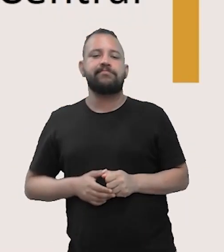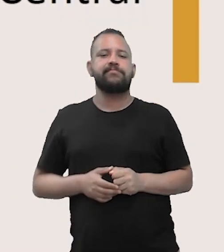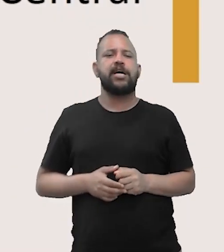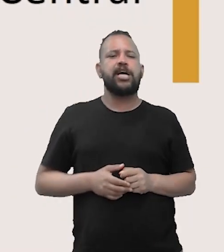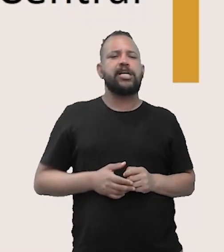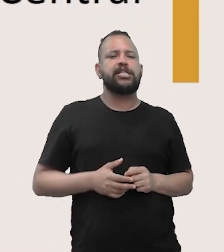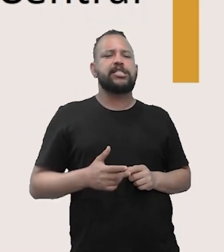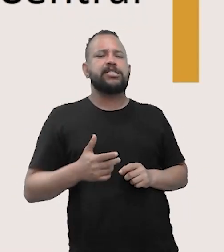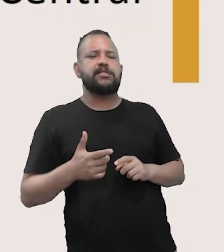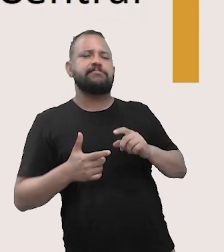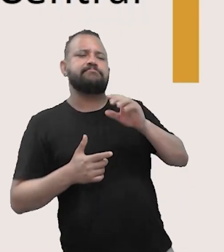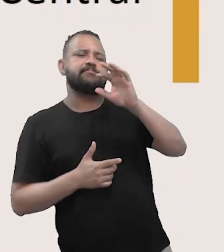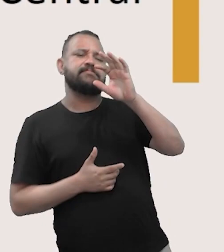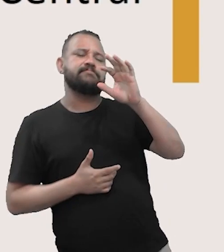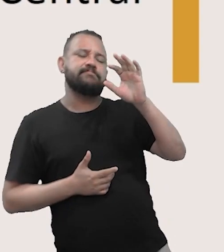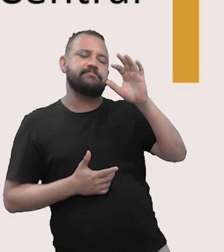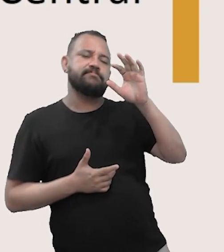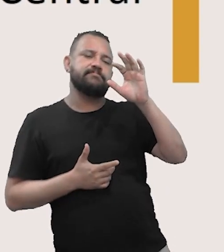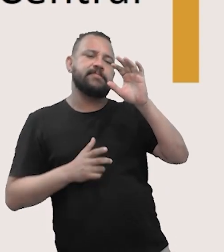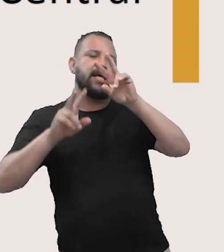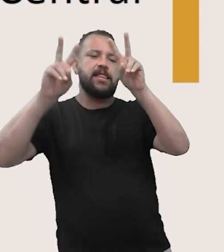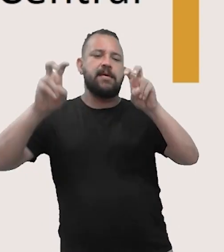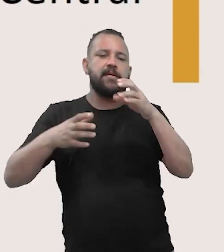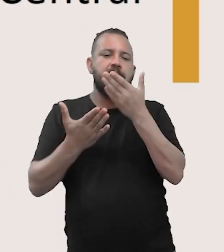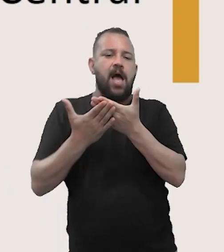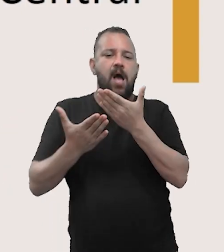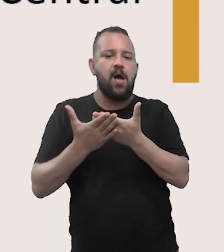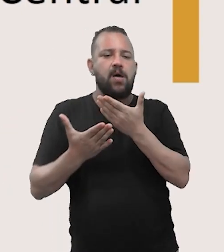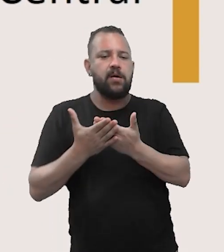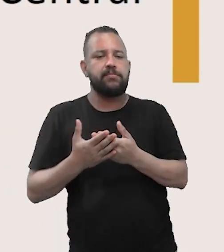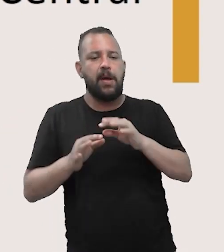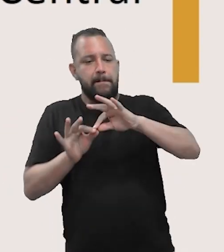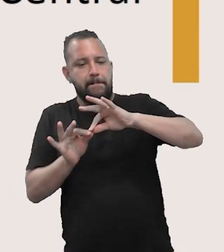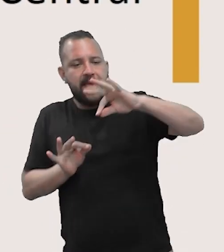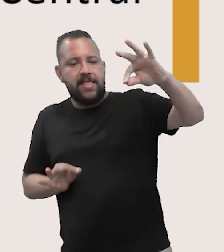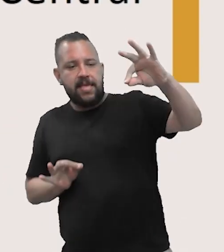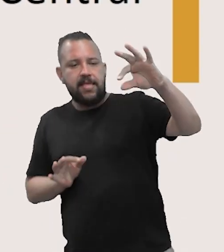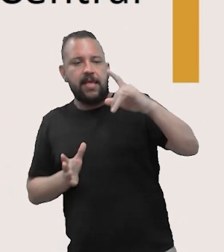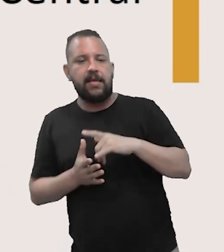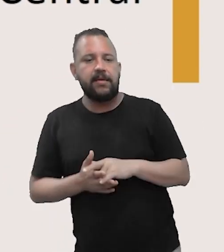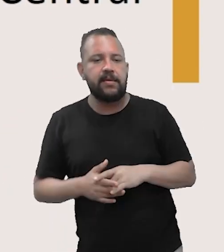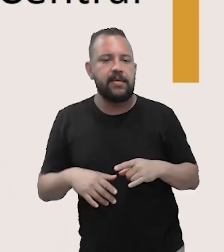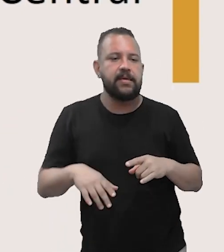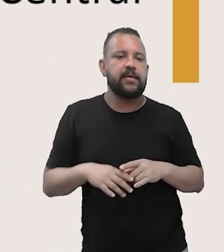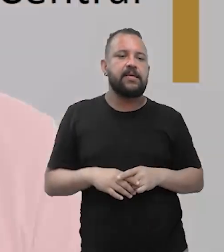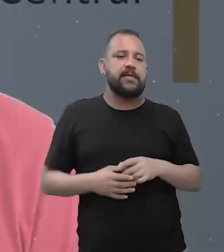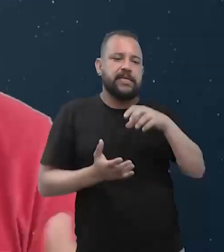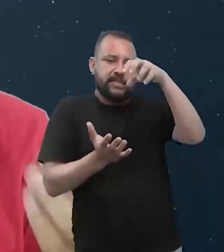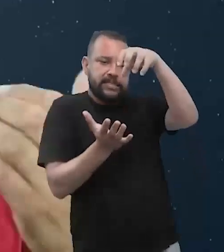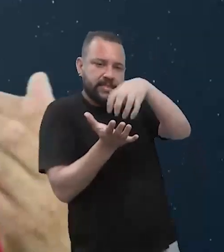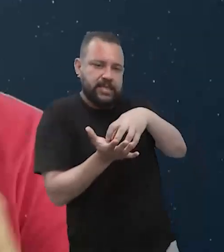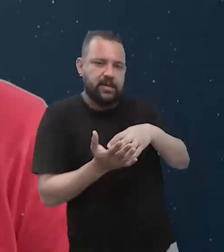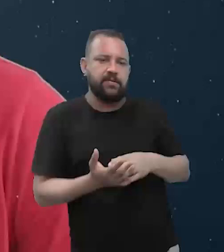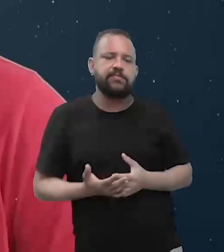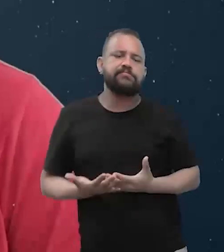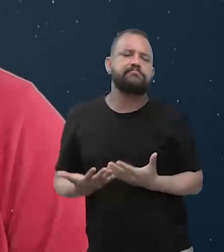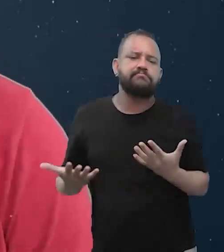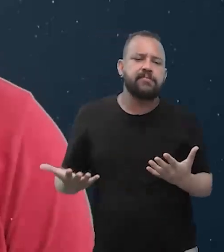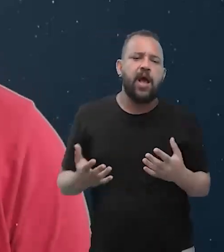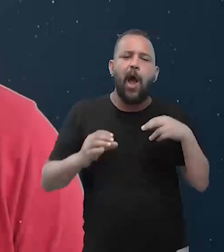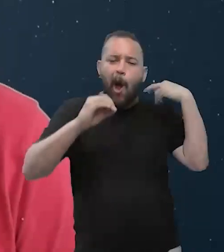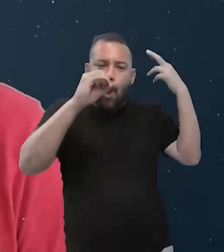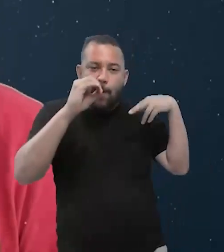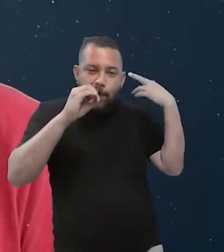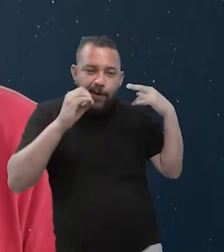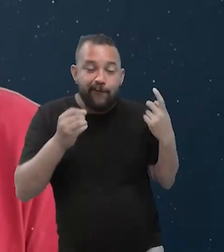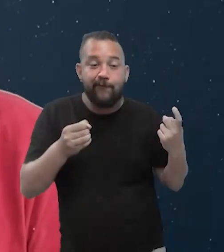digo para você, tema da nossa aula, medidas de tendência central. Pois é, Robertão, traz para mim aqui, por